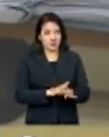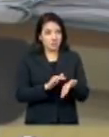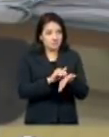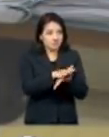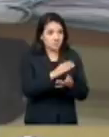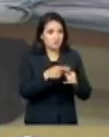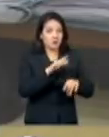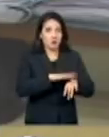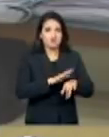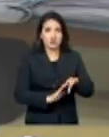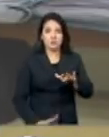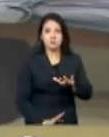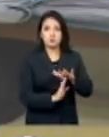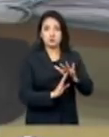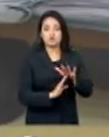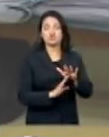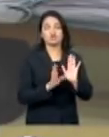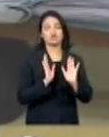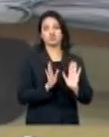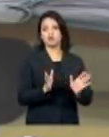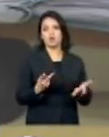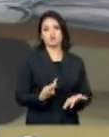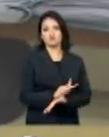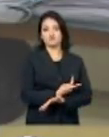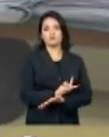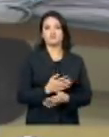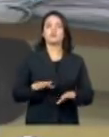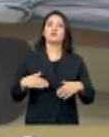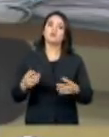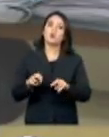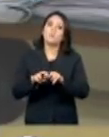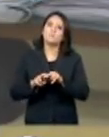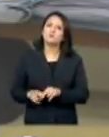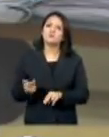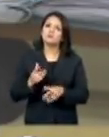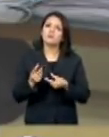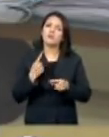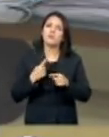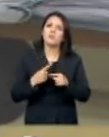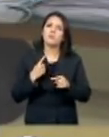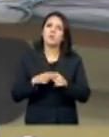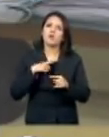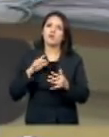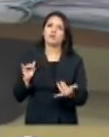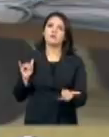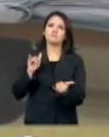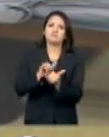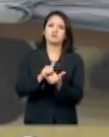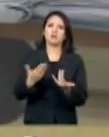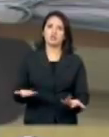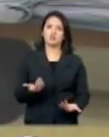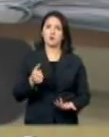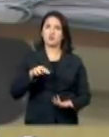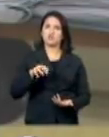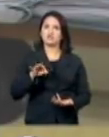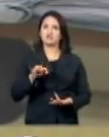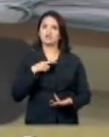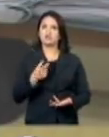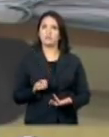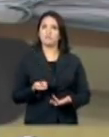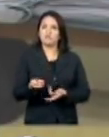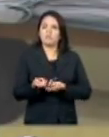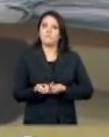assim não se aplica à espécie a norma administradora em 2010 é 2015 essas acordei